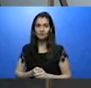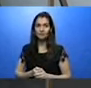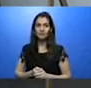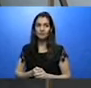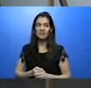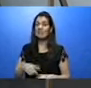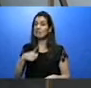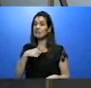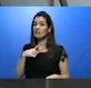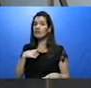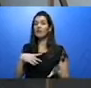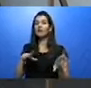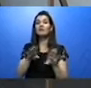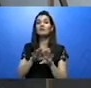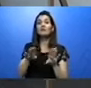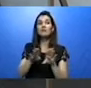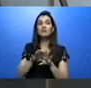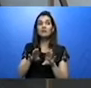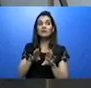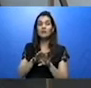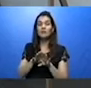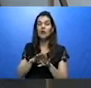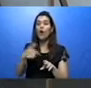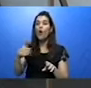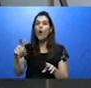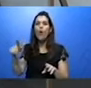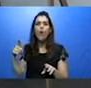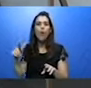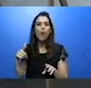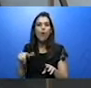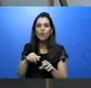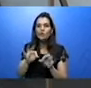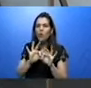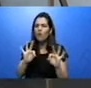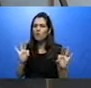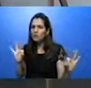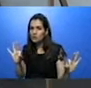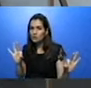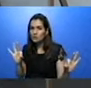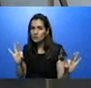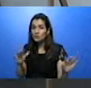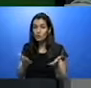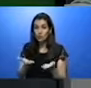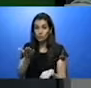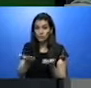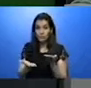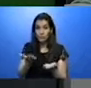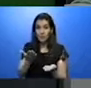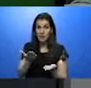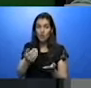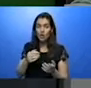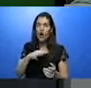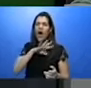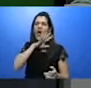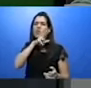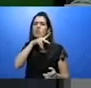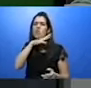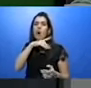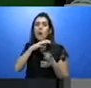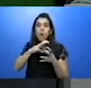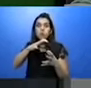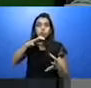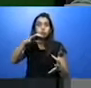também outras unidades de medida de massa. Então, quando a coisa ou o animal é muito grandioso,